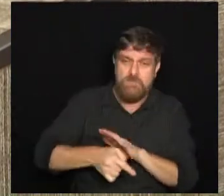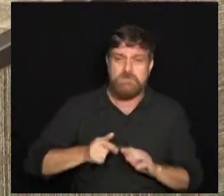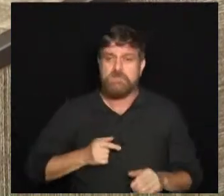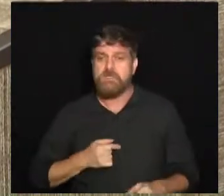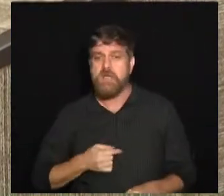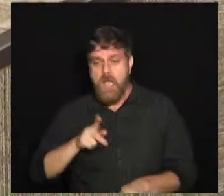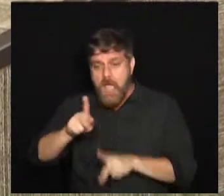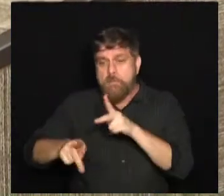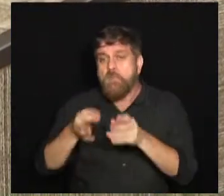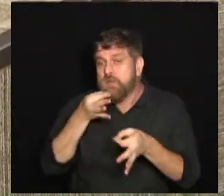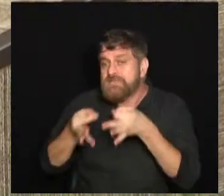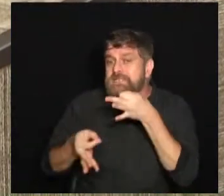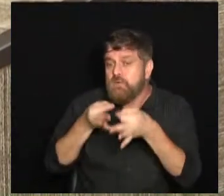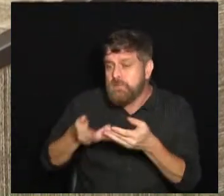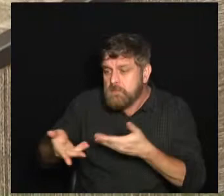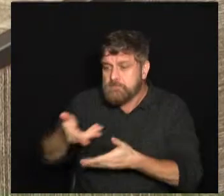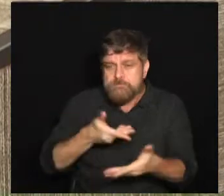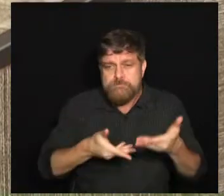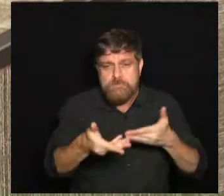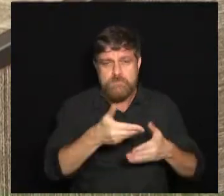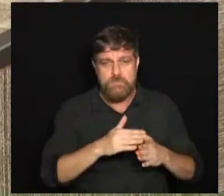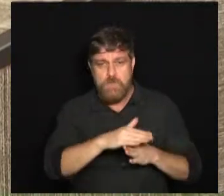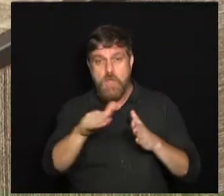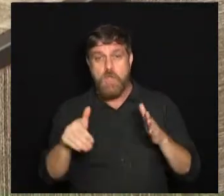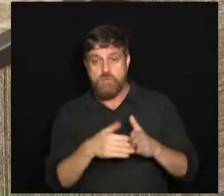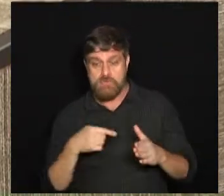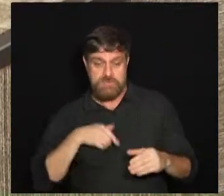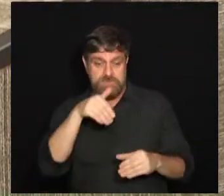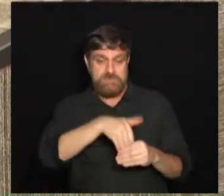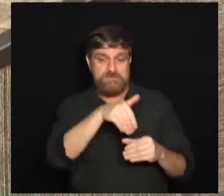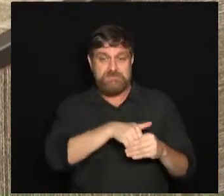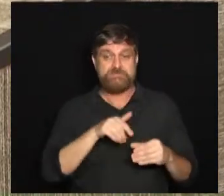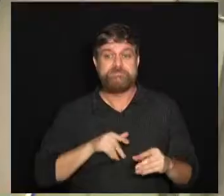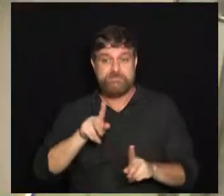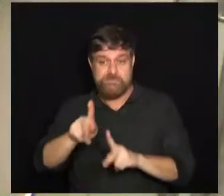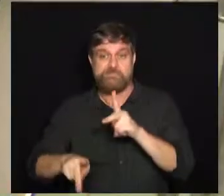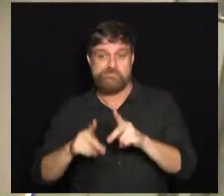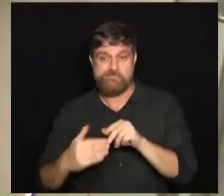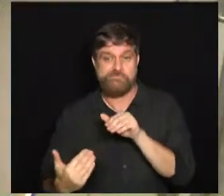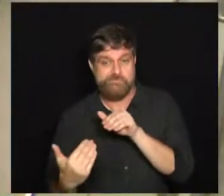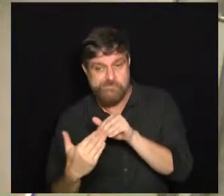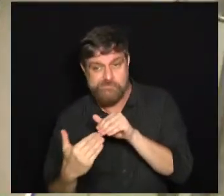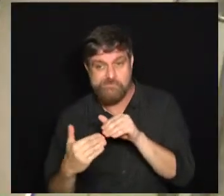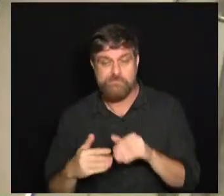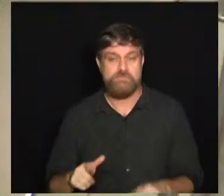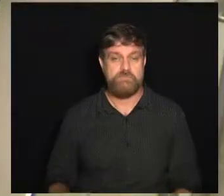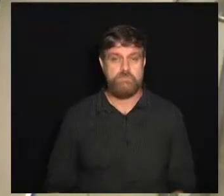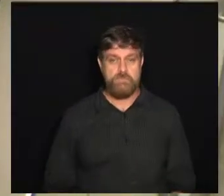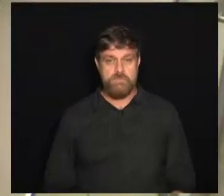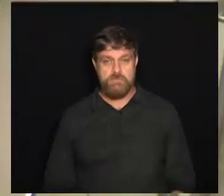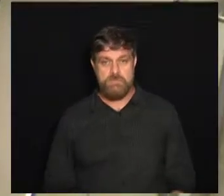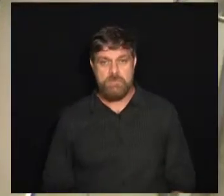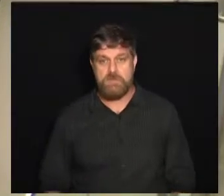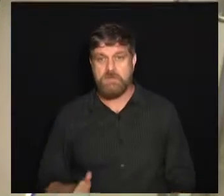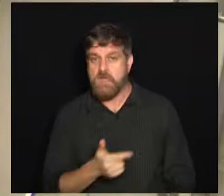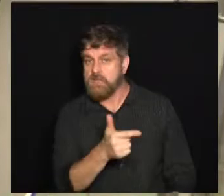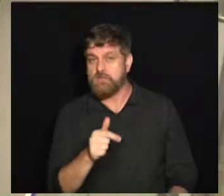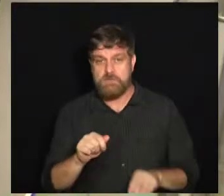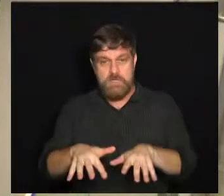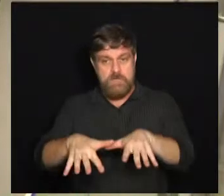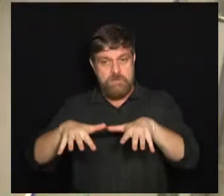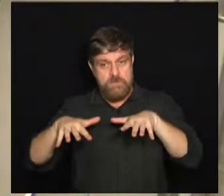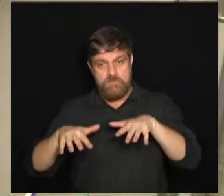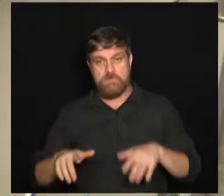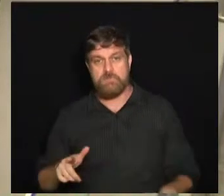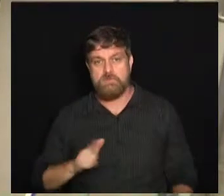ouvir a população, porque tudo que se vota aqui acaba, de alguma maneira, refletindo na cidade. A reunião aconteceu sem a presença do público,